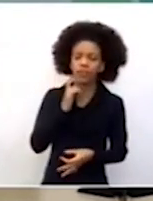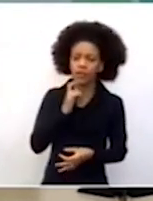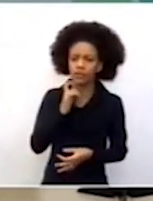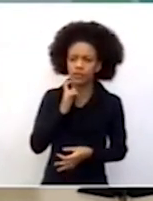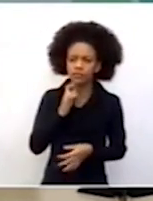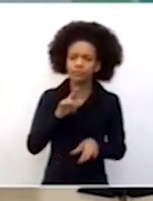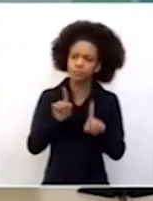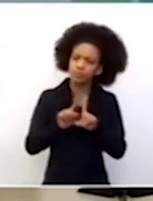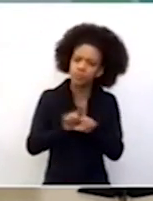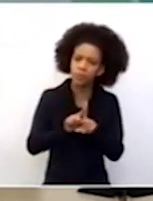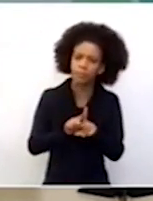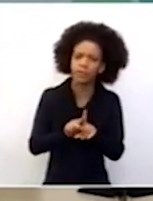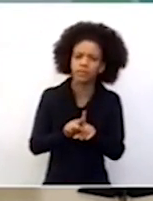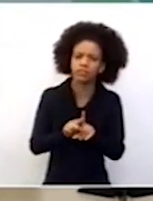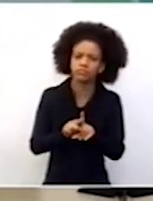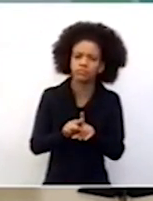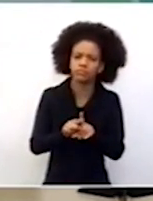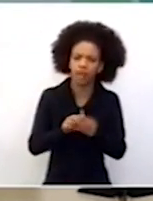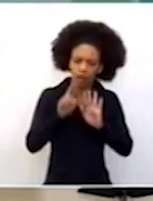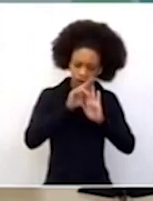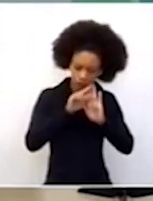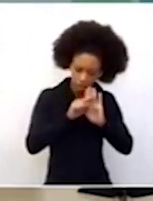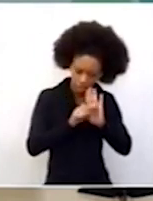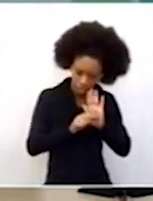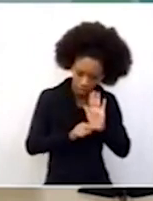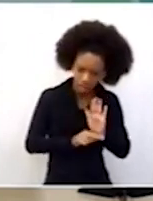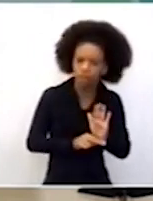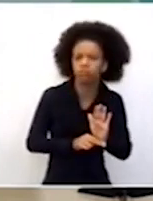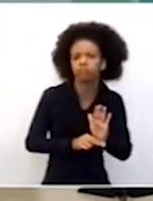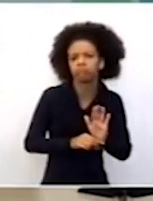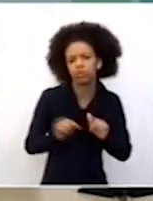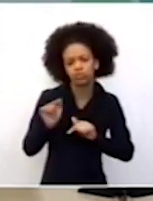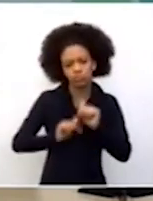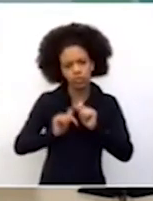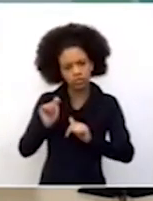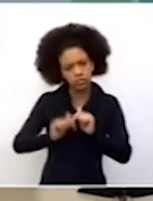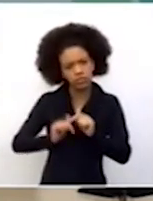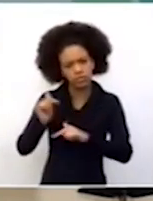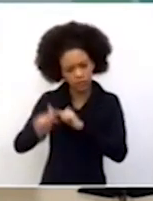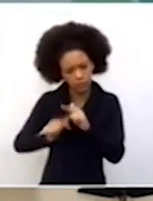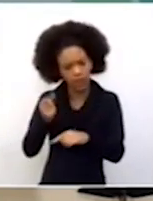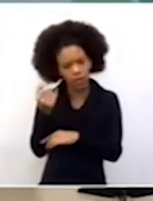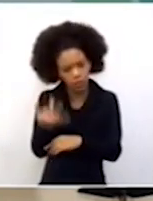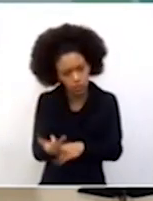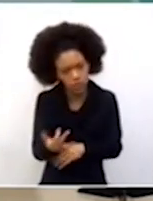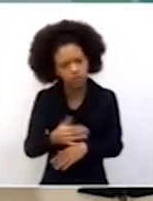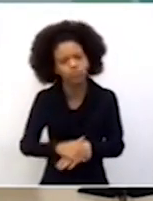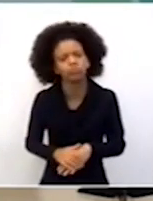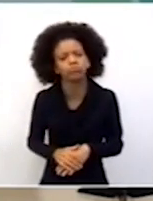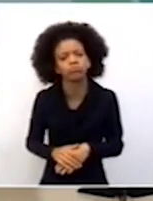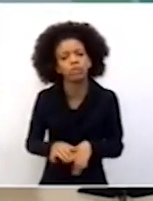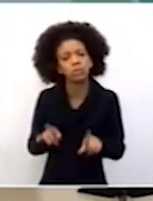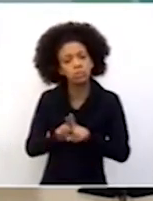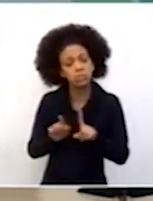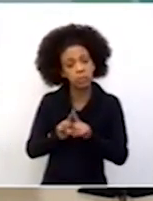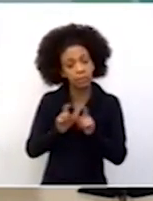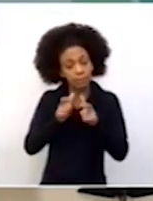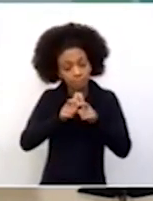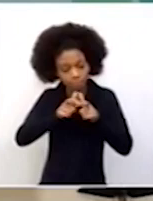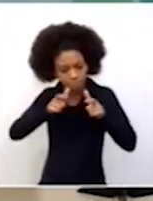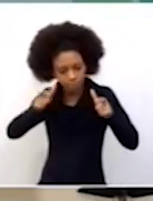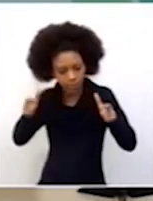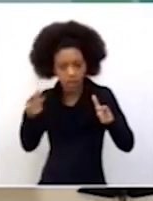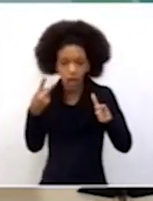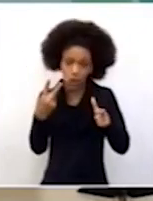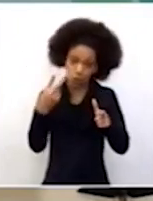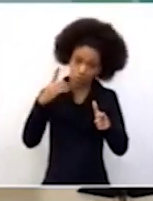de sólidos, da lista de materiais, então dá para trabalhar a quantidade, né? A dimensão em